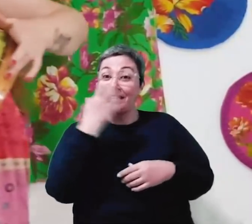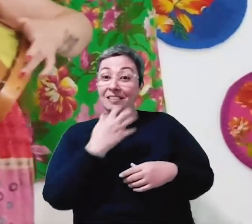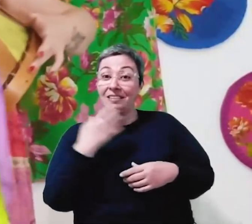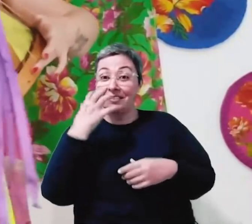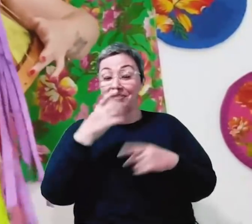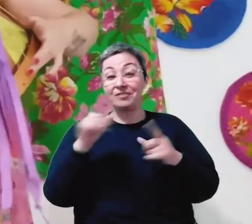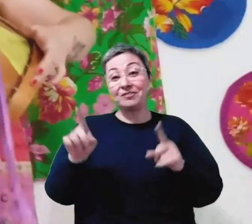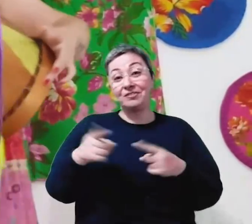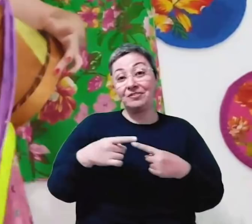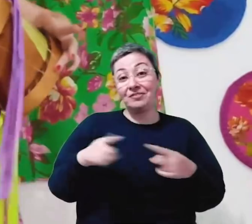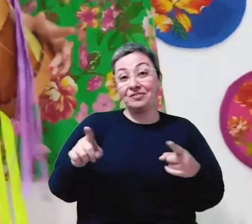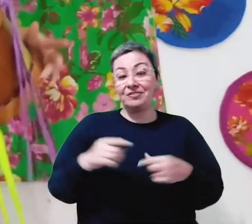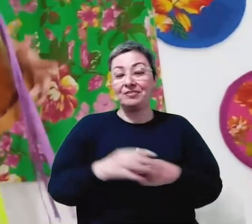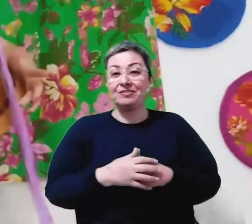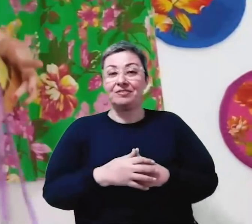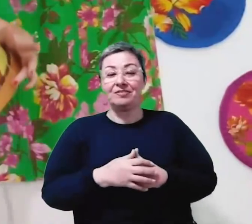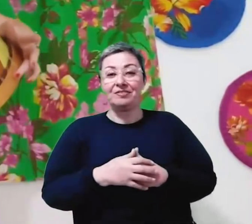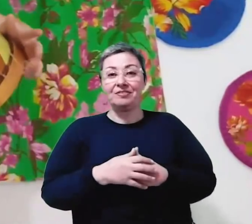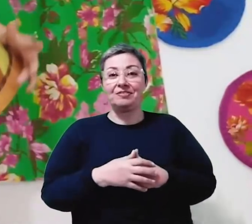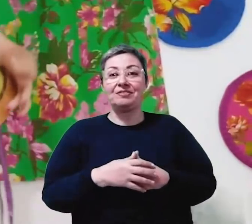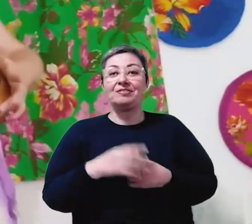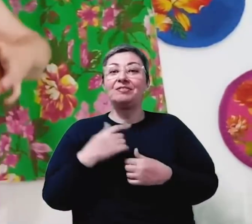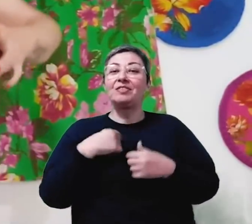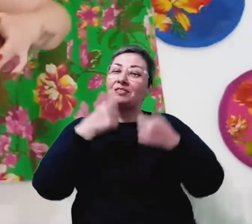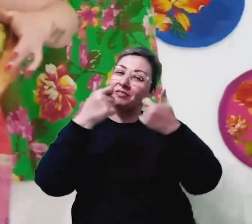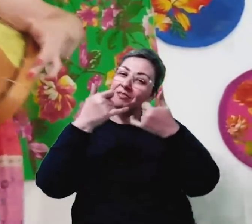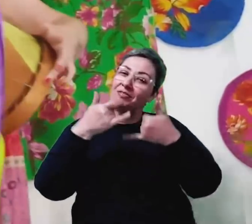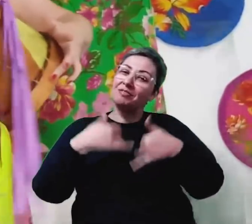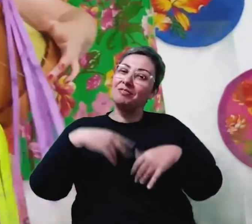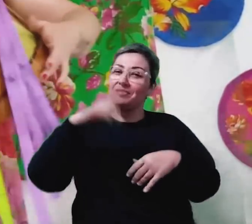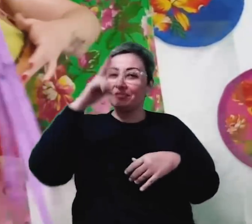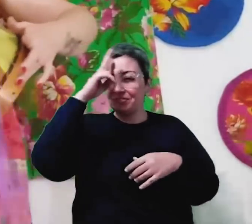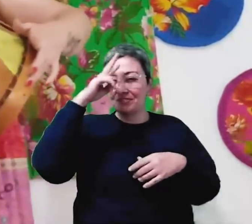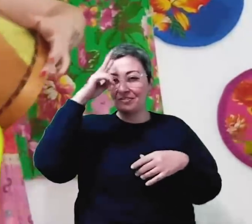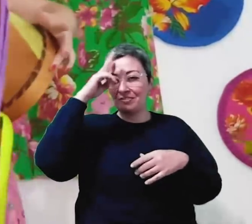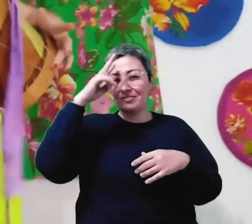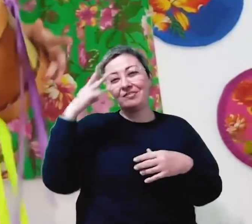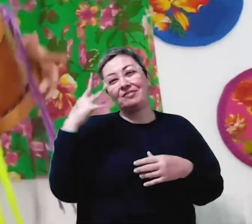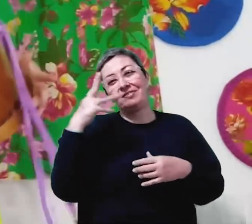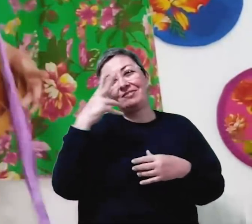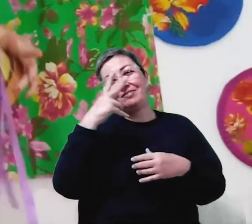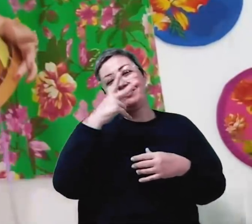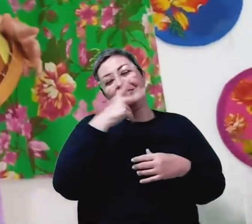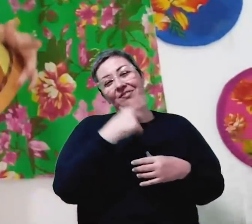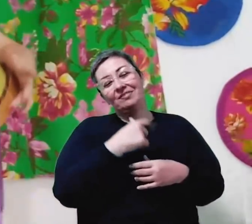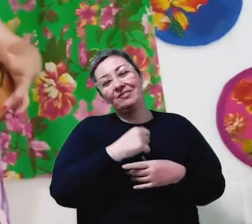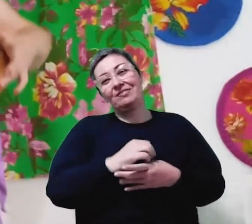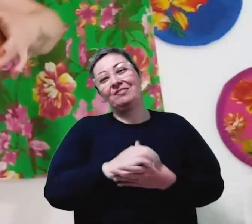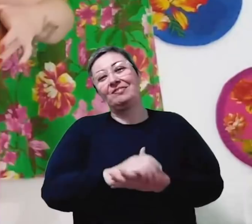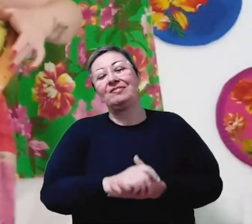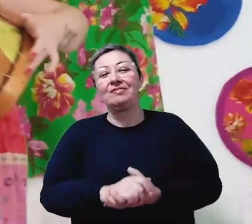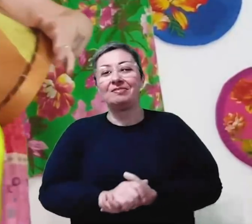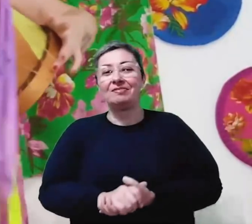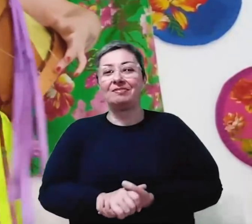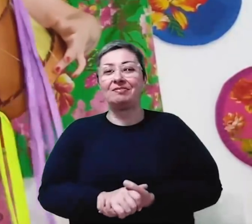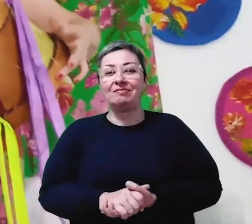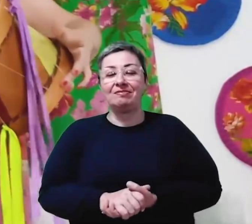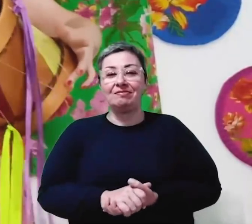esta canção que conta essa história tão bonita.